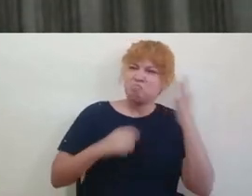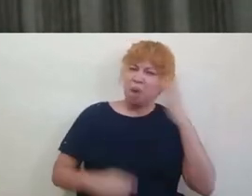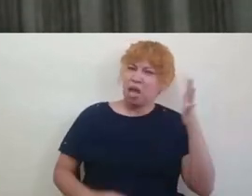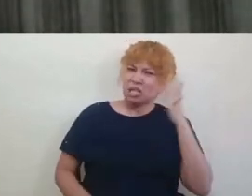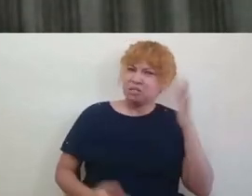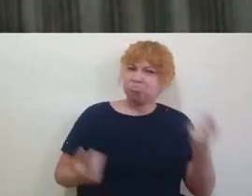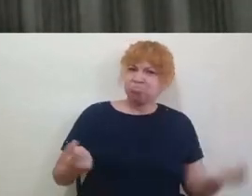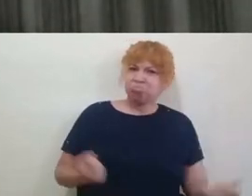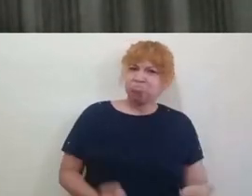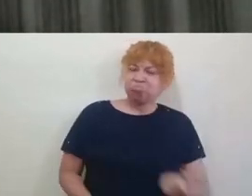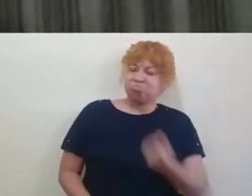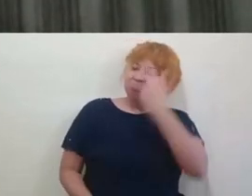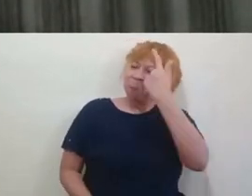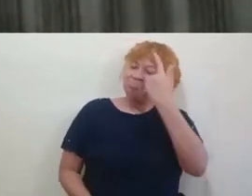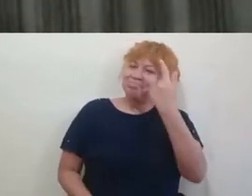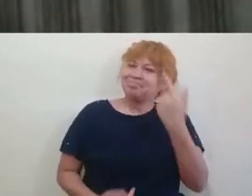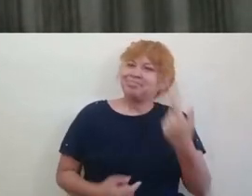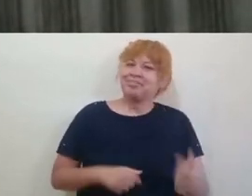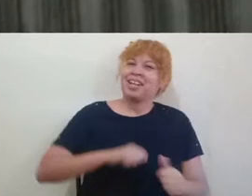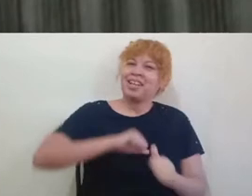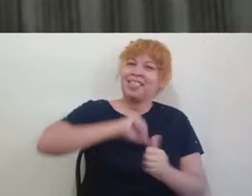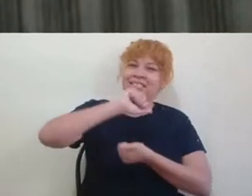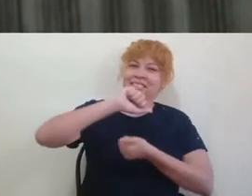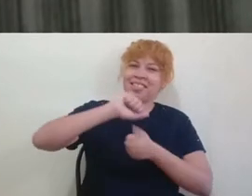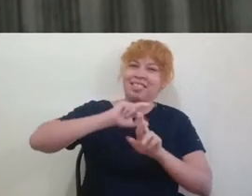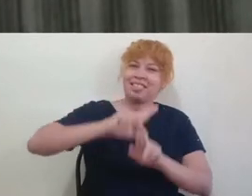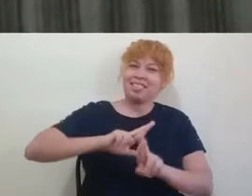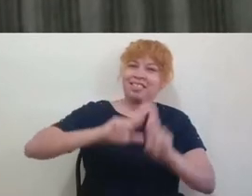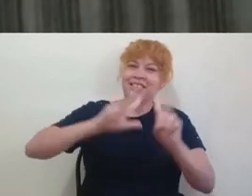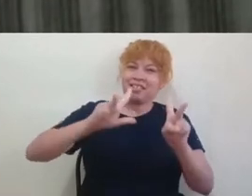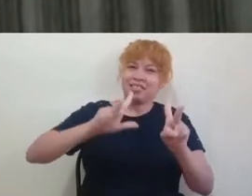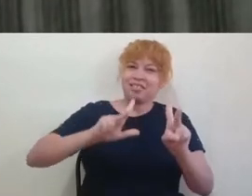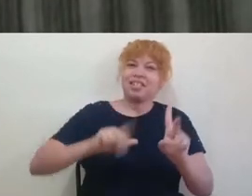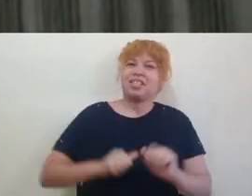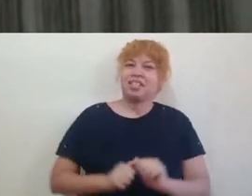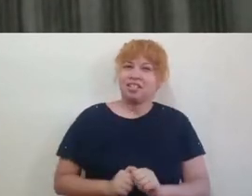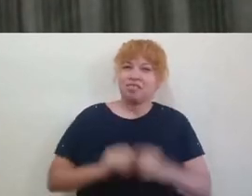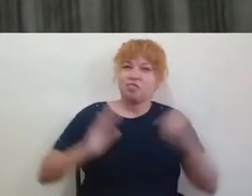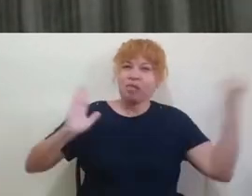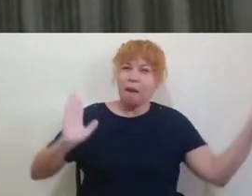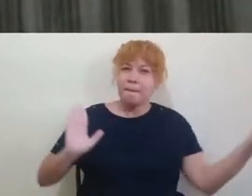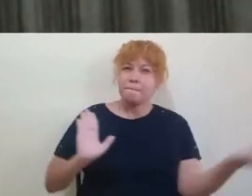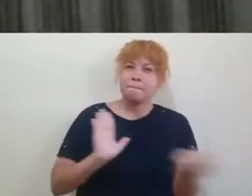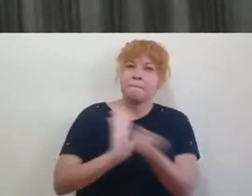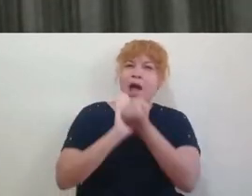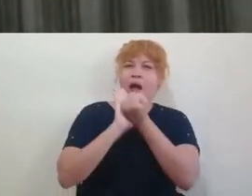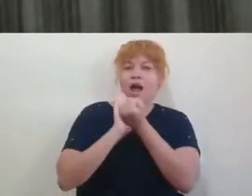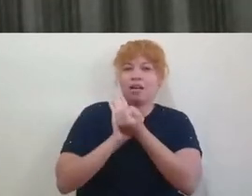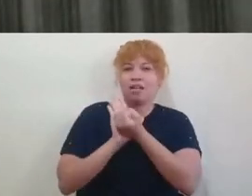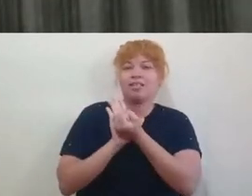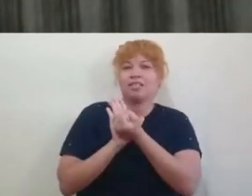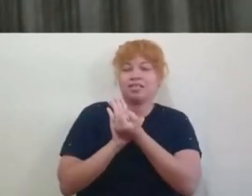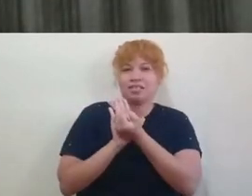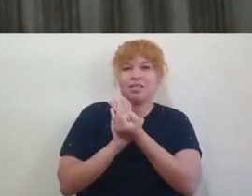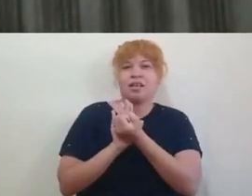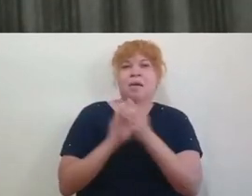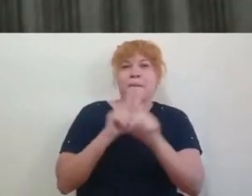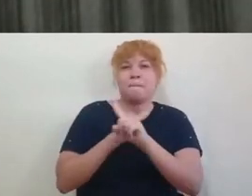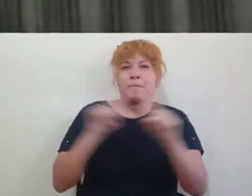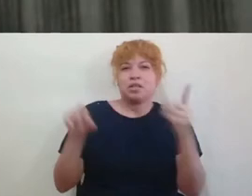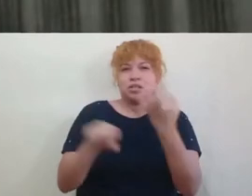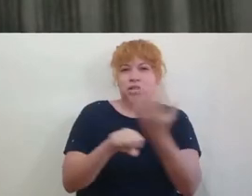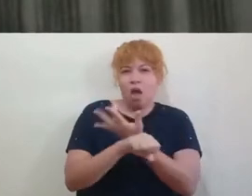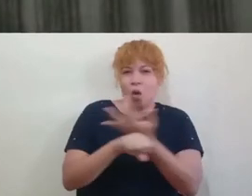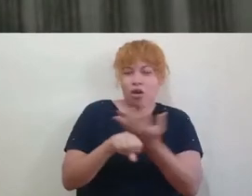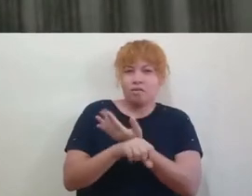na formação cidadã, pois somente desta forma vocês, sim, serão agentes de